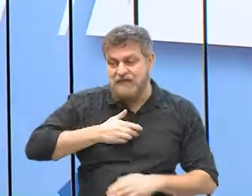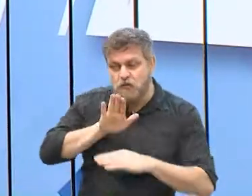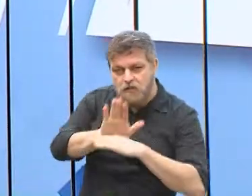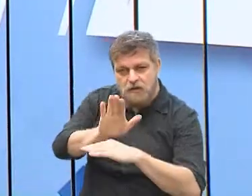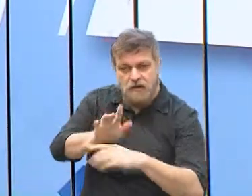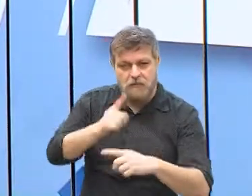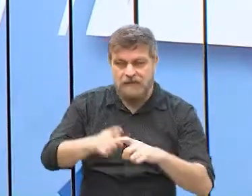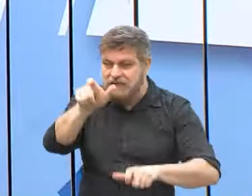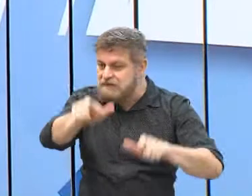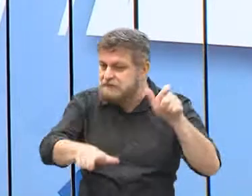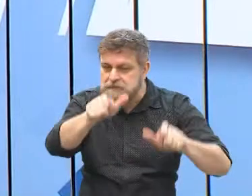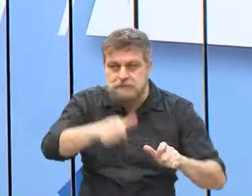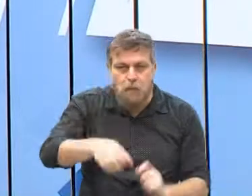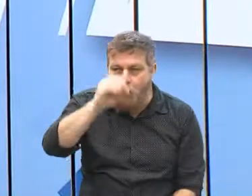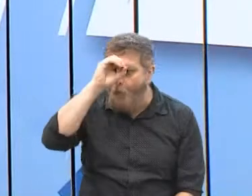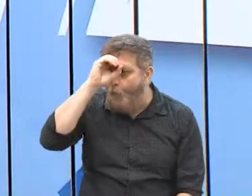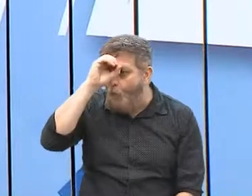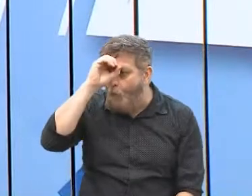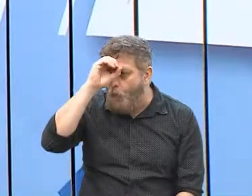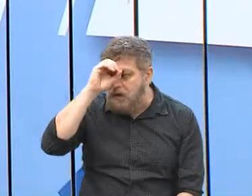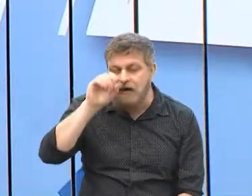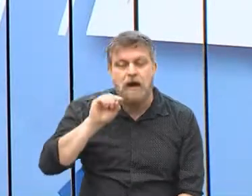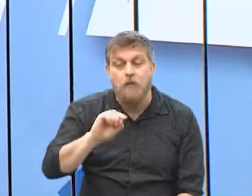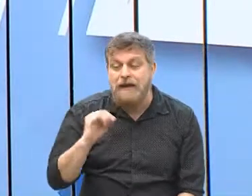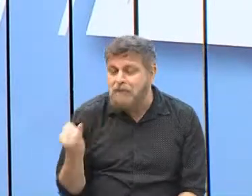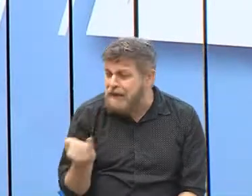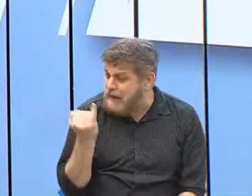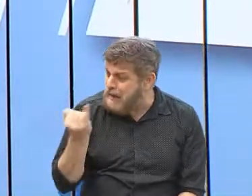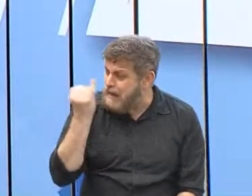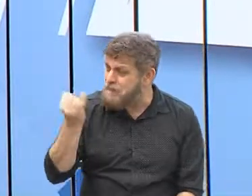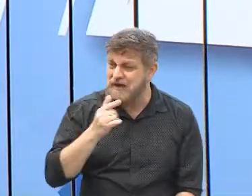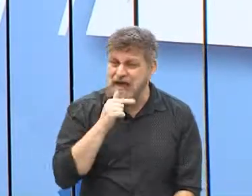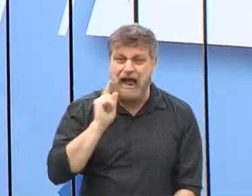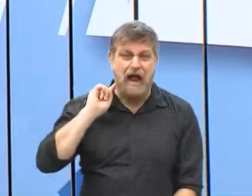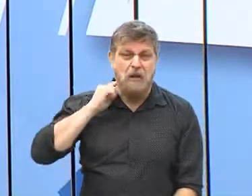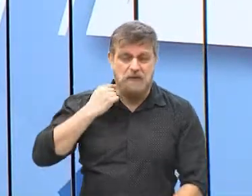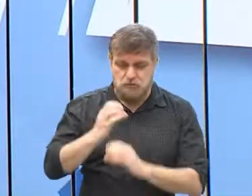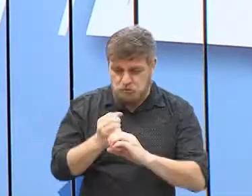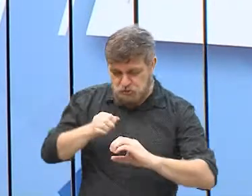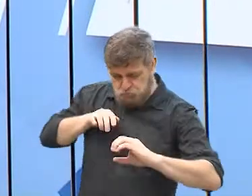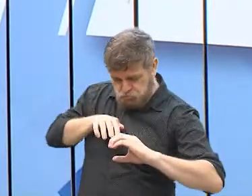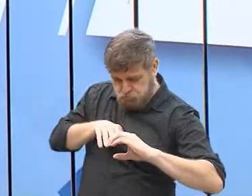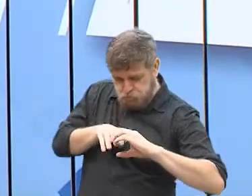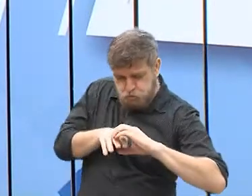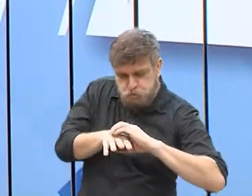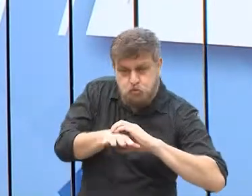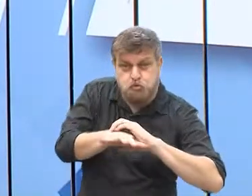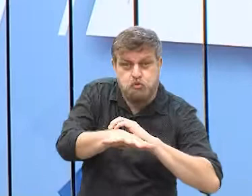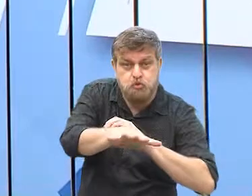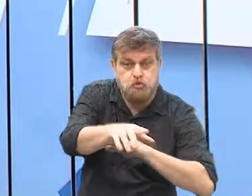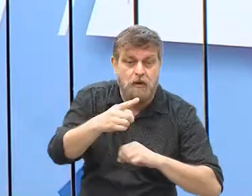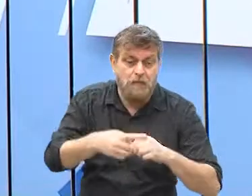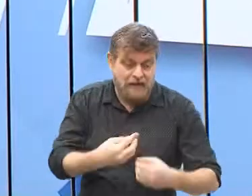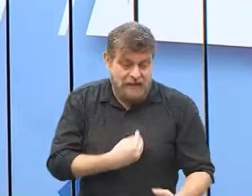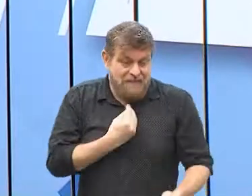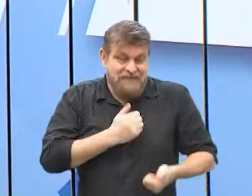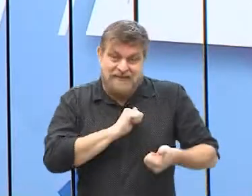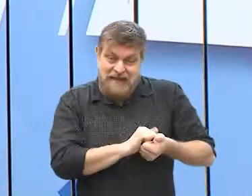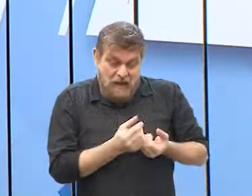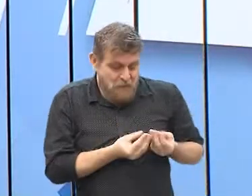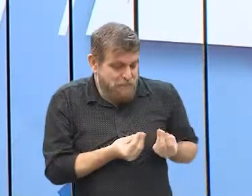não consigam entender a importância do tratamento de esgoto, do saneamento, né? Porque isso é qualidade de vida,